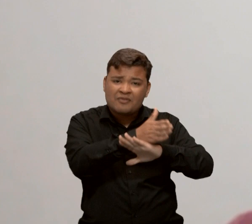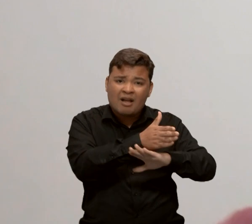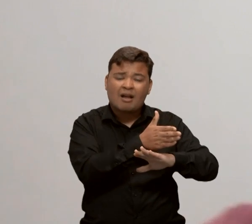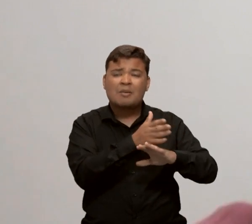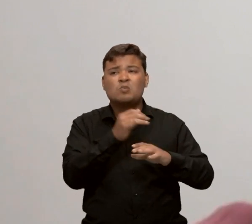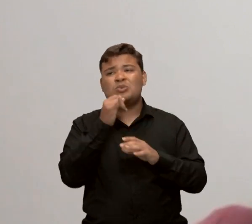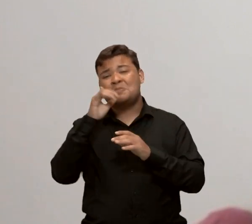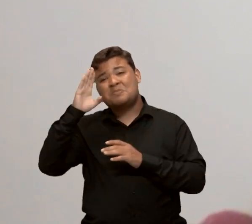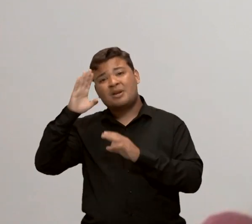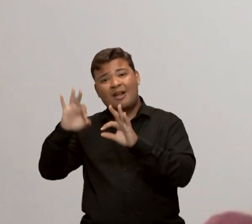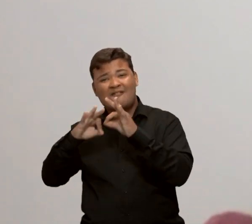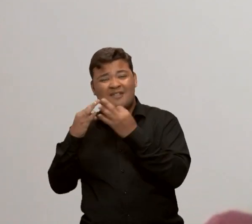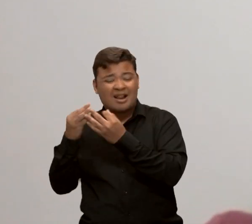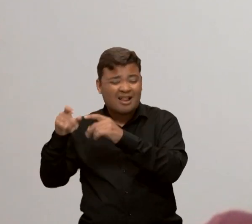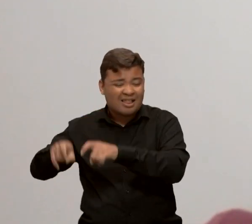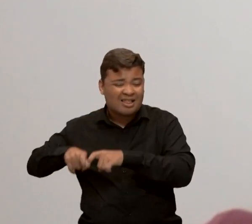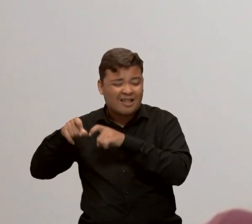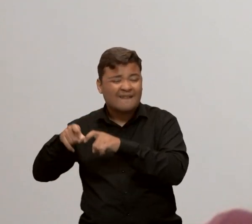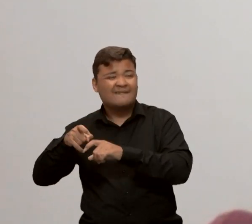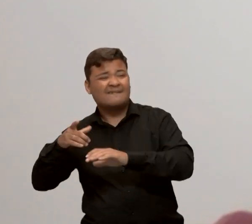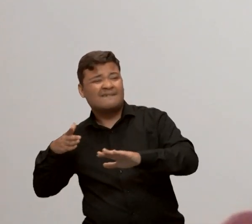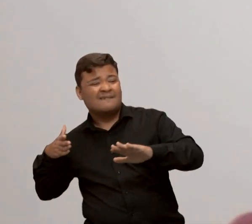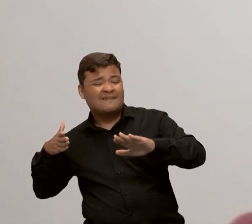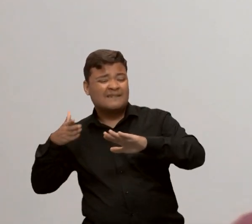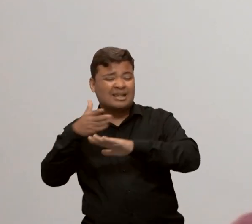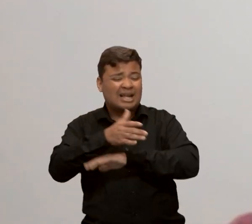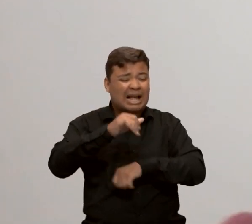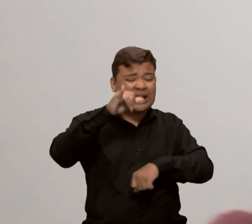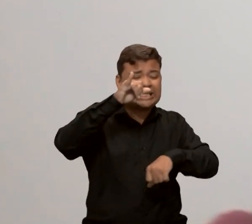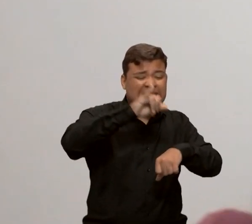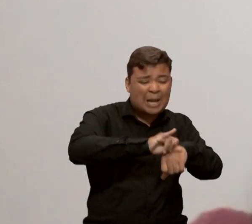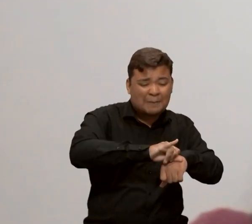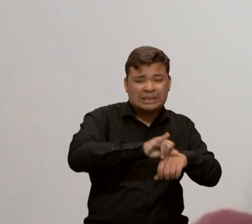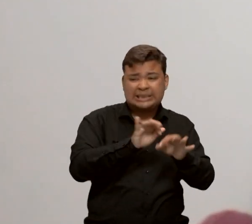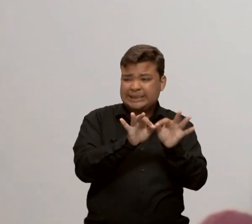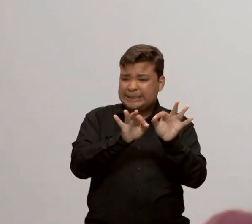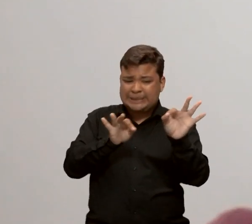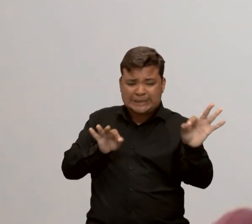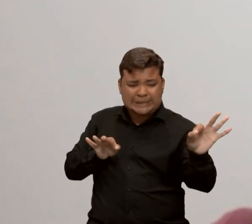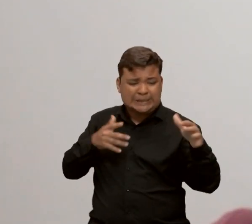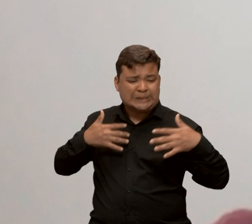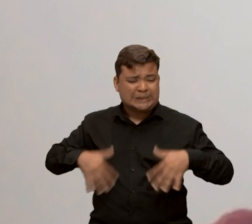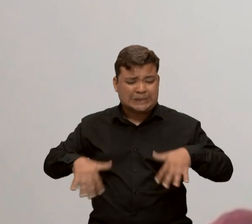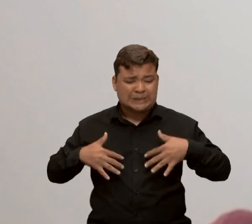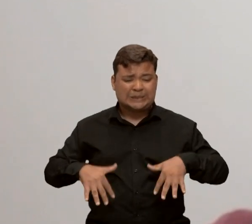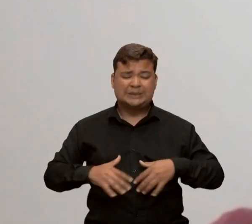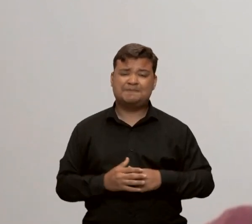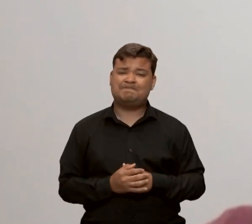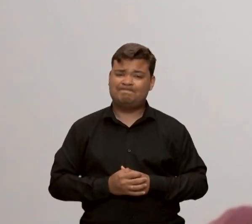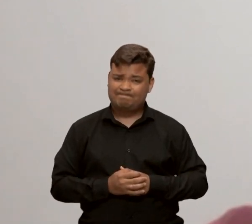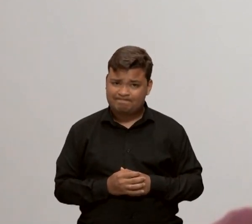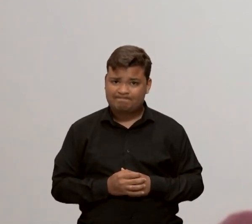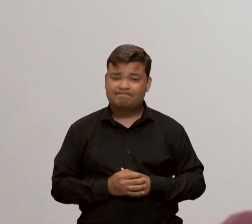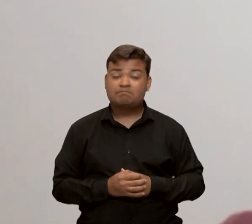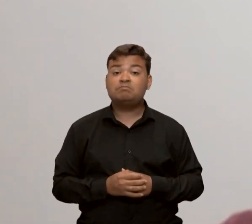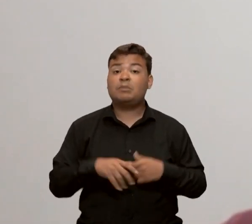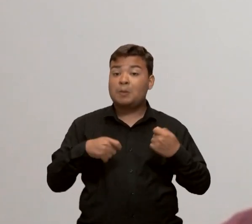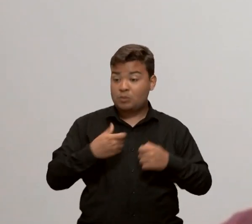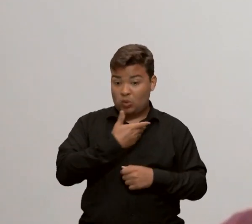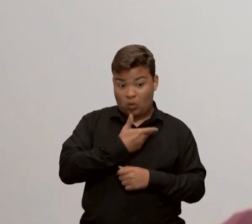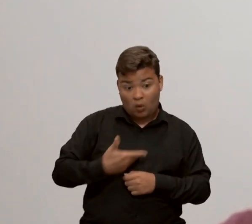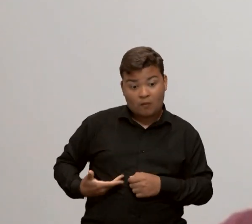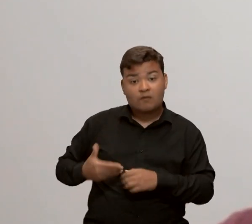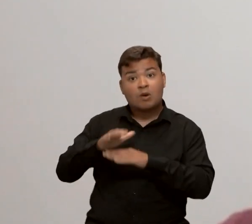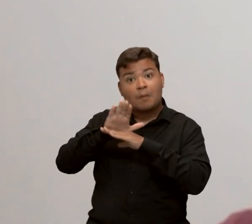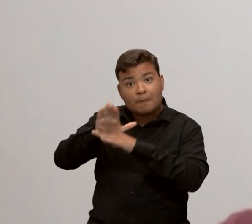né? Então, essas famílias, além dessa rede de apoio, né, do poder público, ela também precisa de um